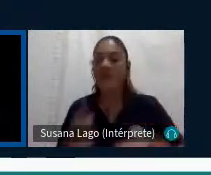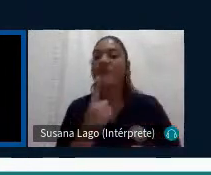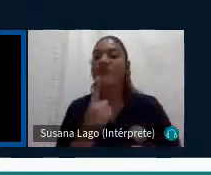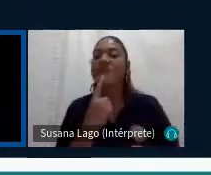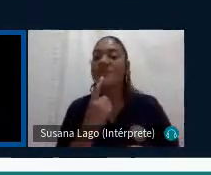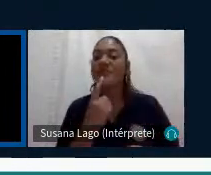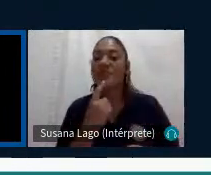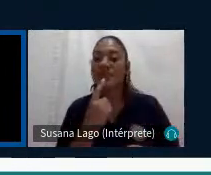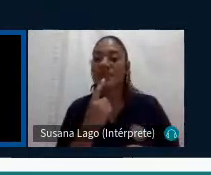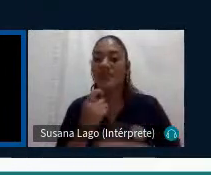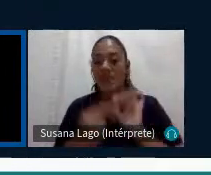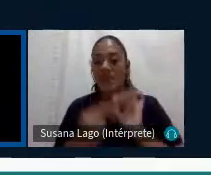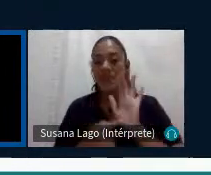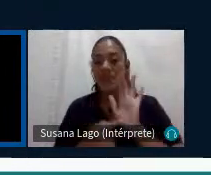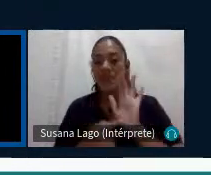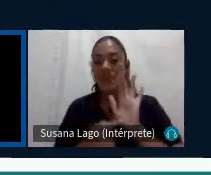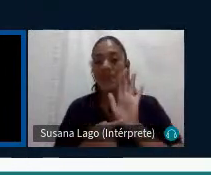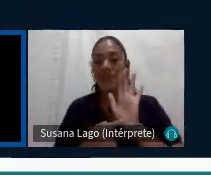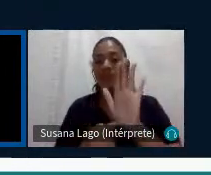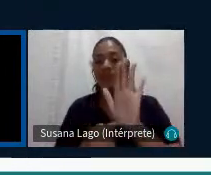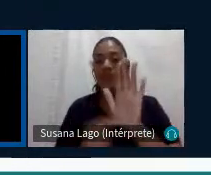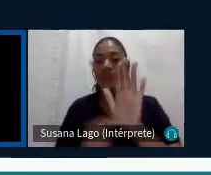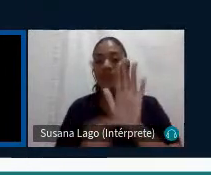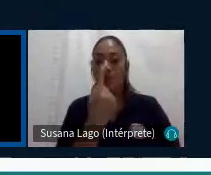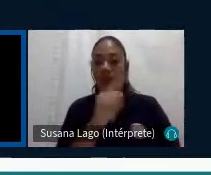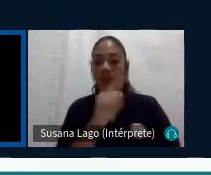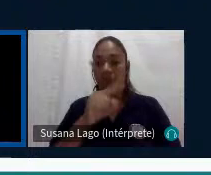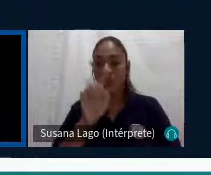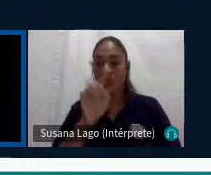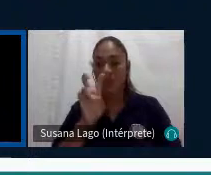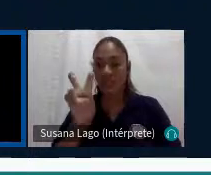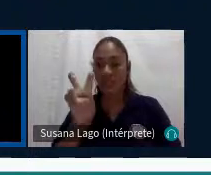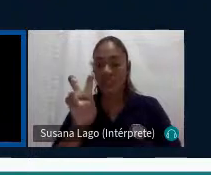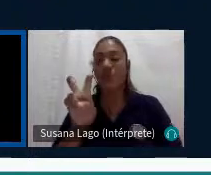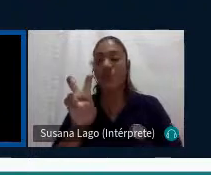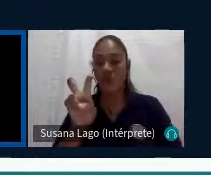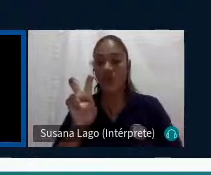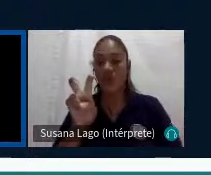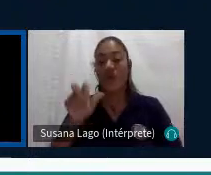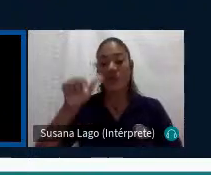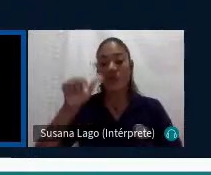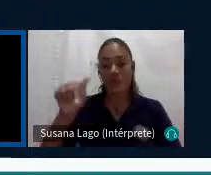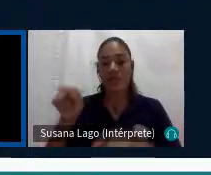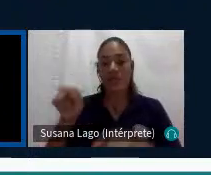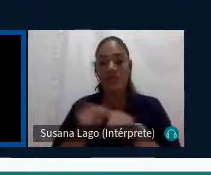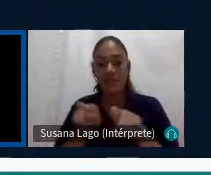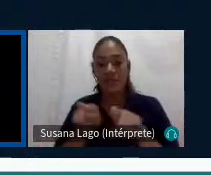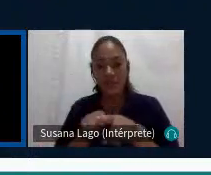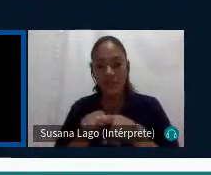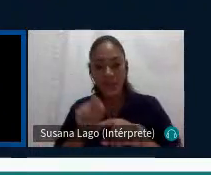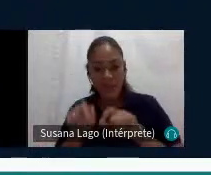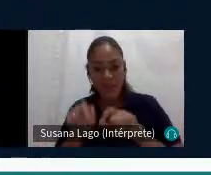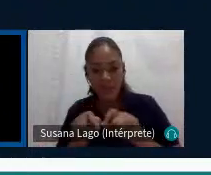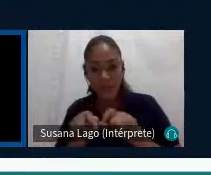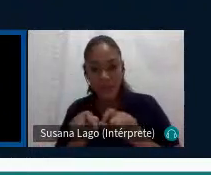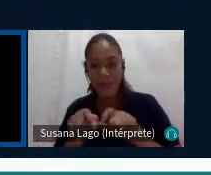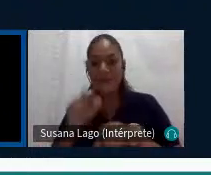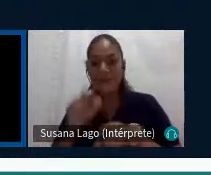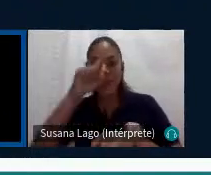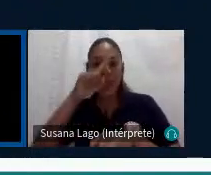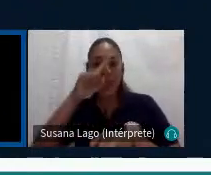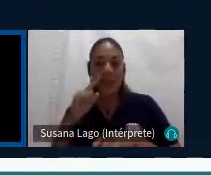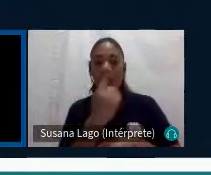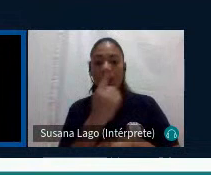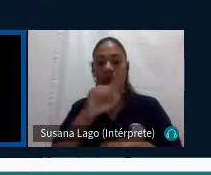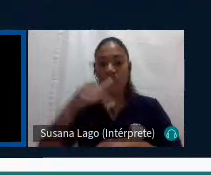oferece 1,5 volts, o vermelho 1,7, o amarelo 1,7, o 2, o verde 2 e 3, o